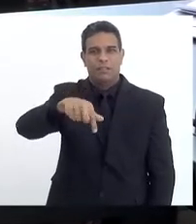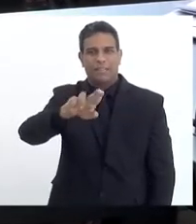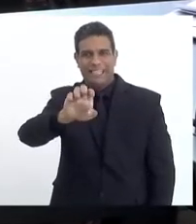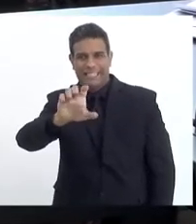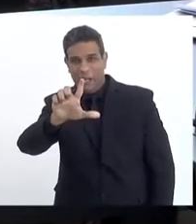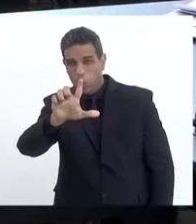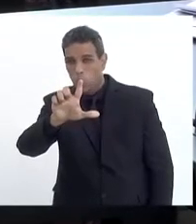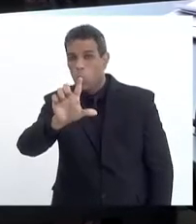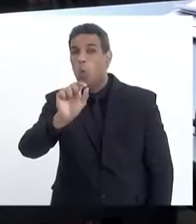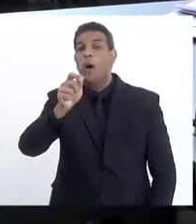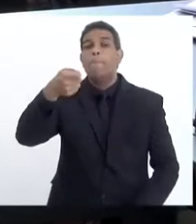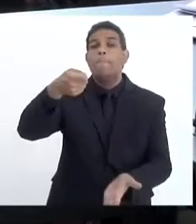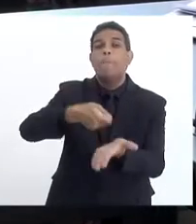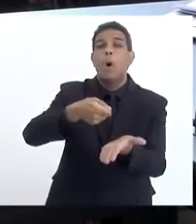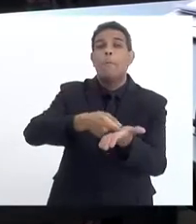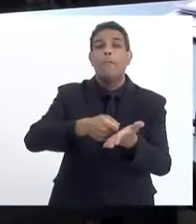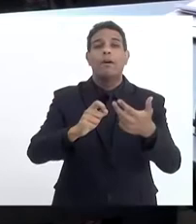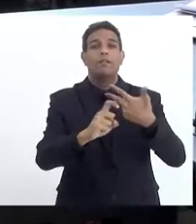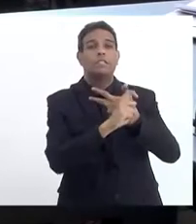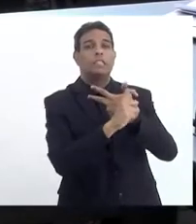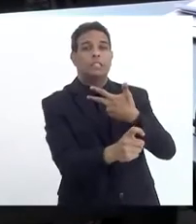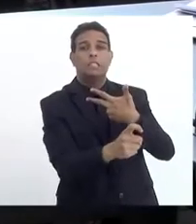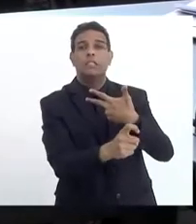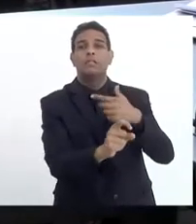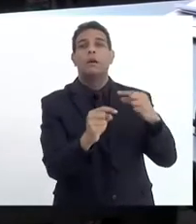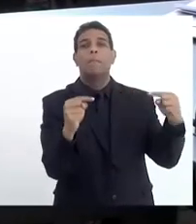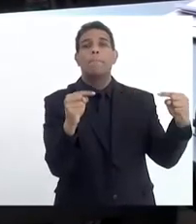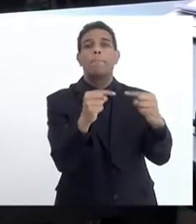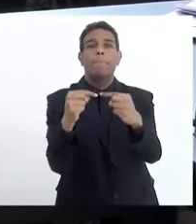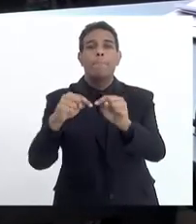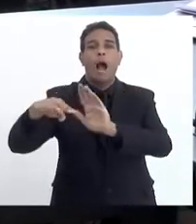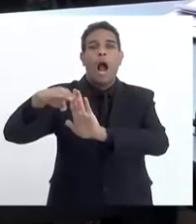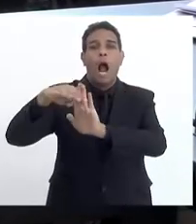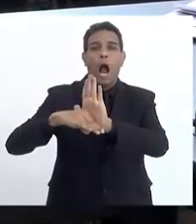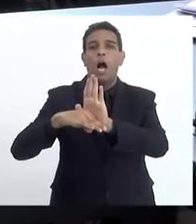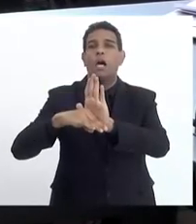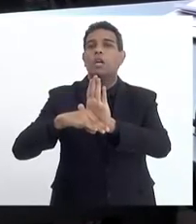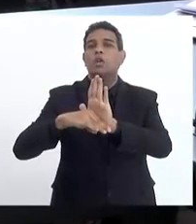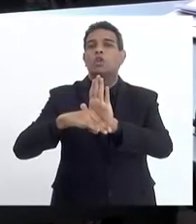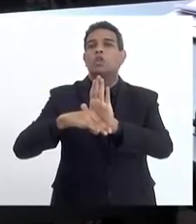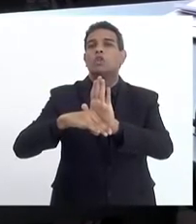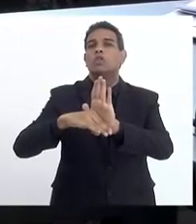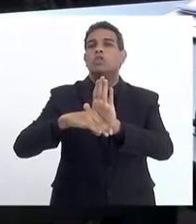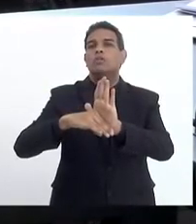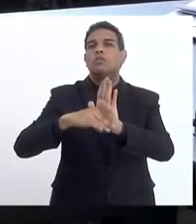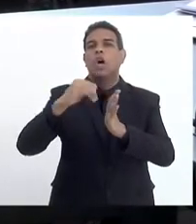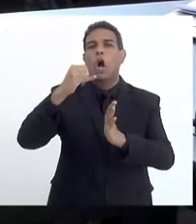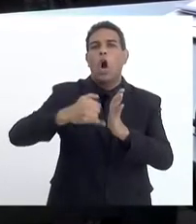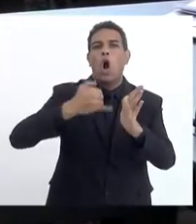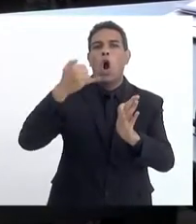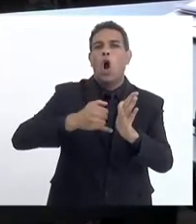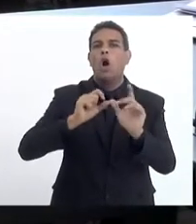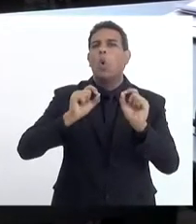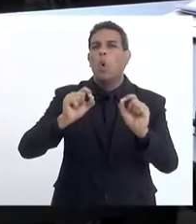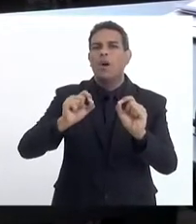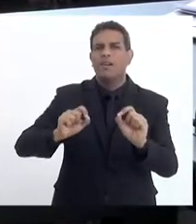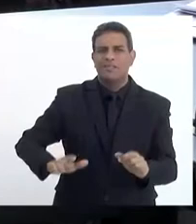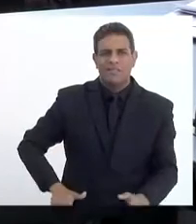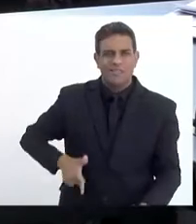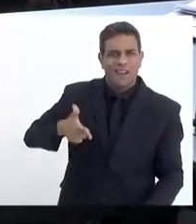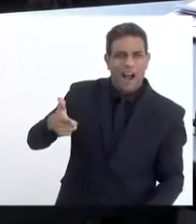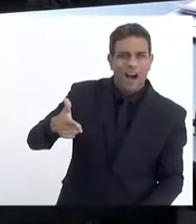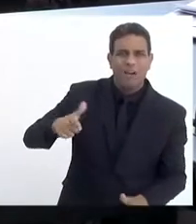obrigar ao Poder Executivo estabelecer normas de tributação para nada, muito menos para arma de fogo.